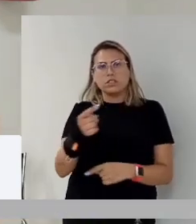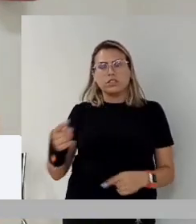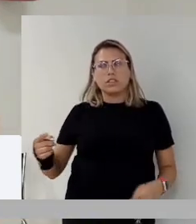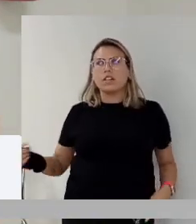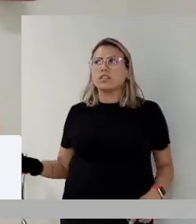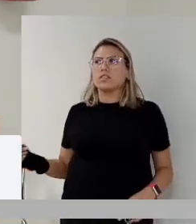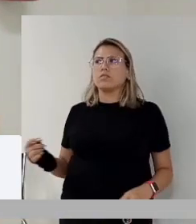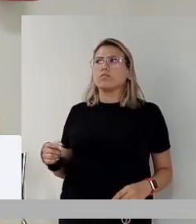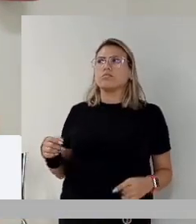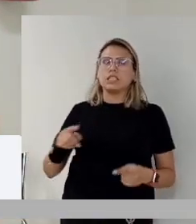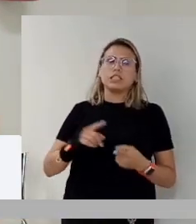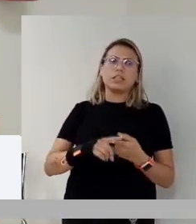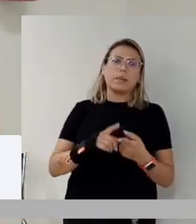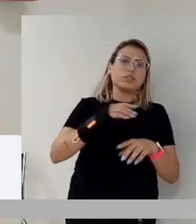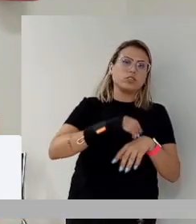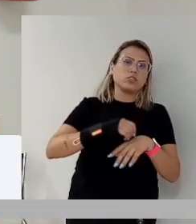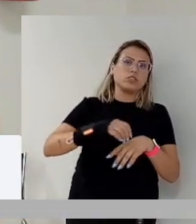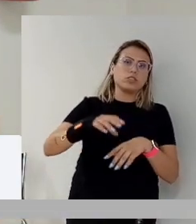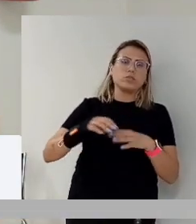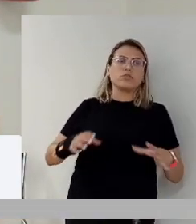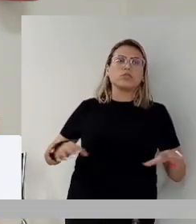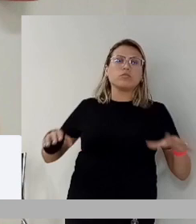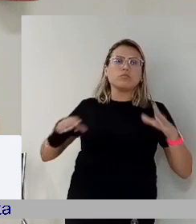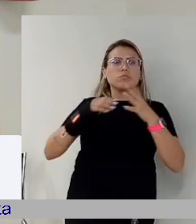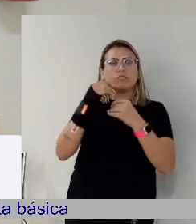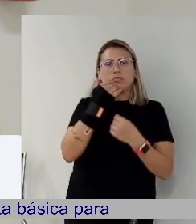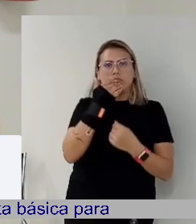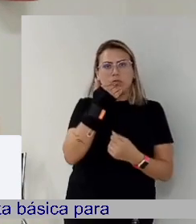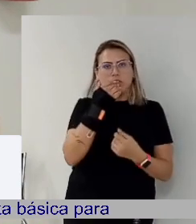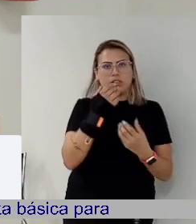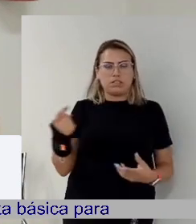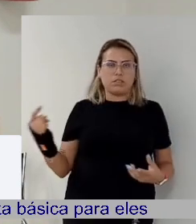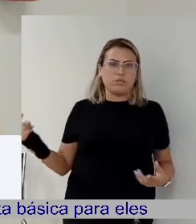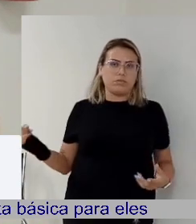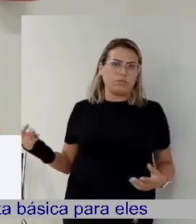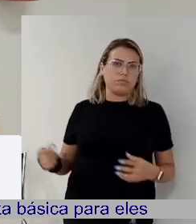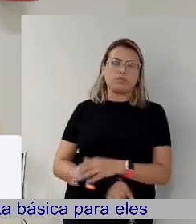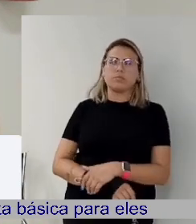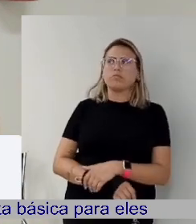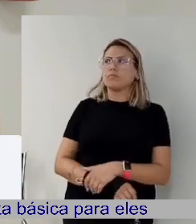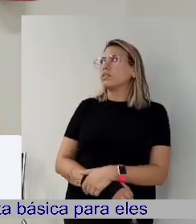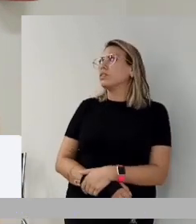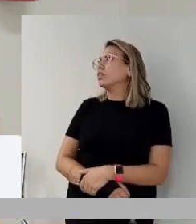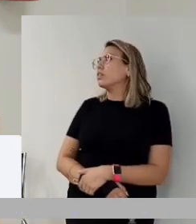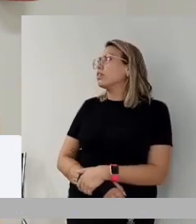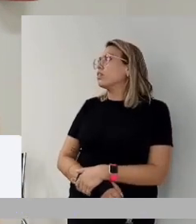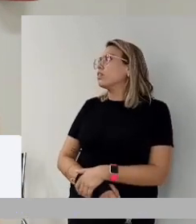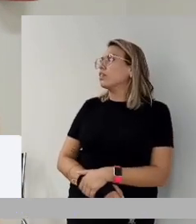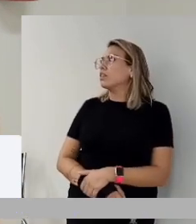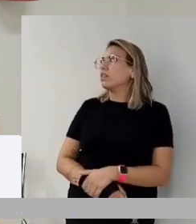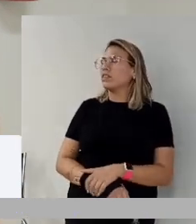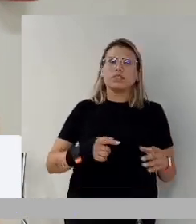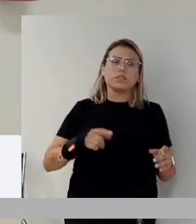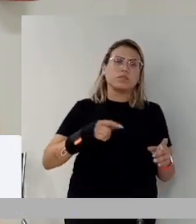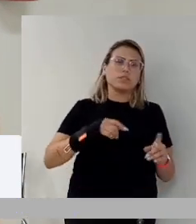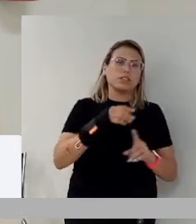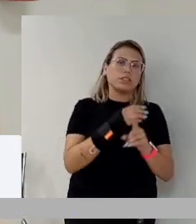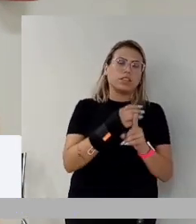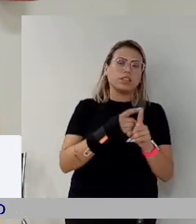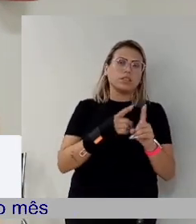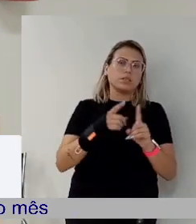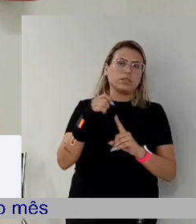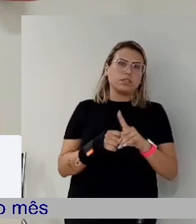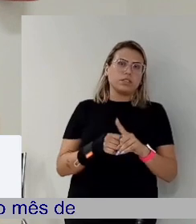e a distribuição de cesta básica para eles estamos aqui com calendário pro mês